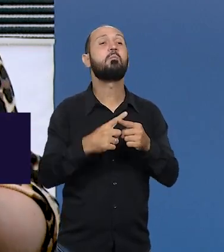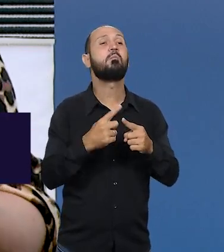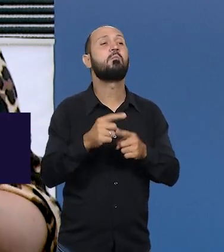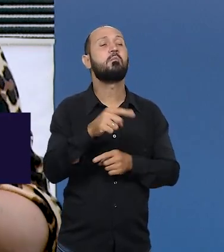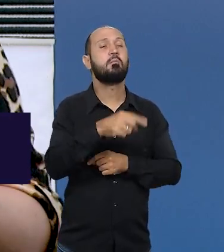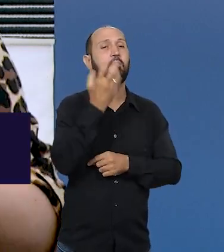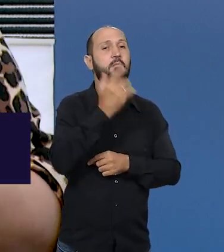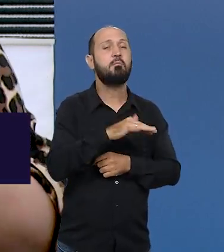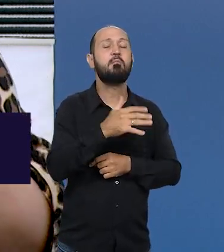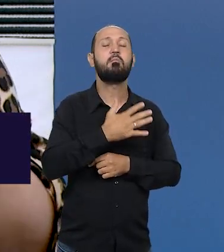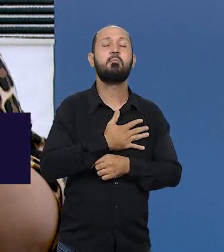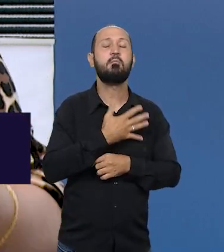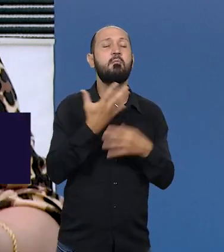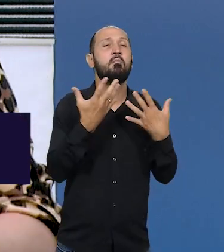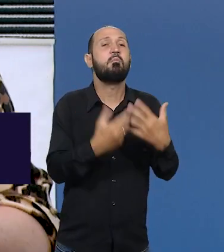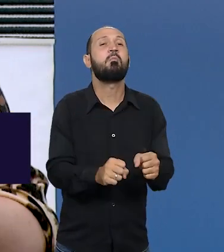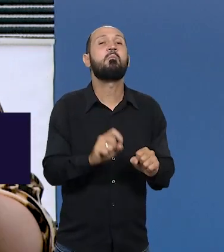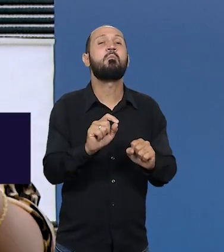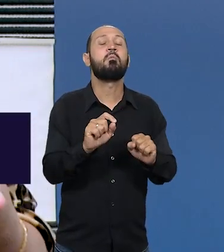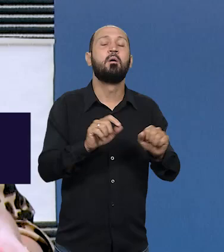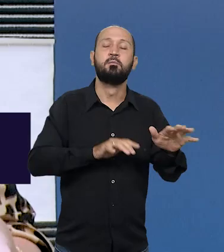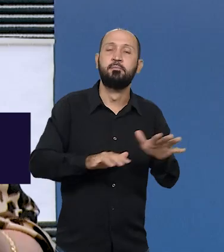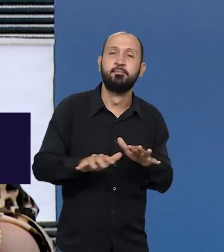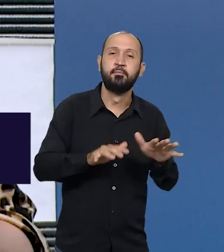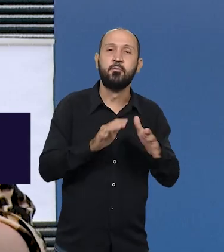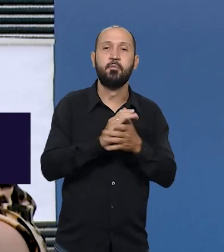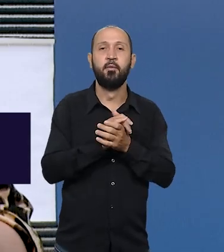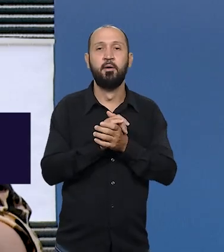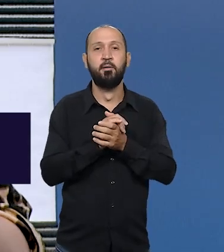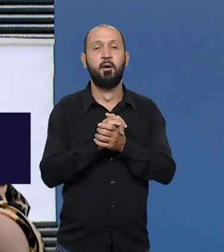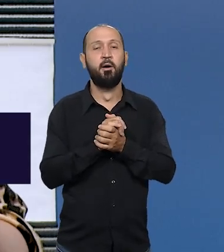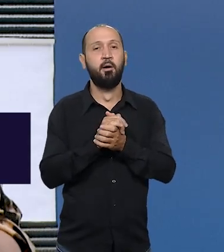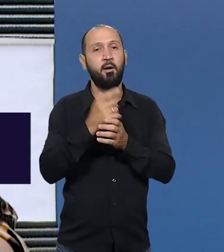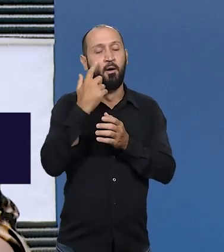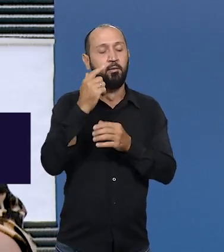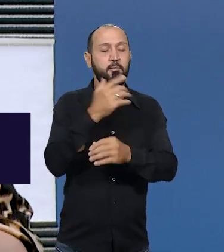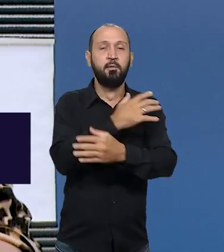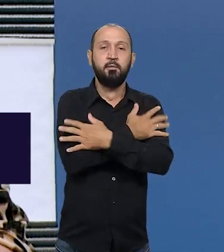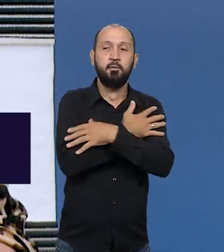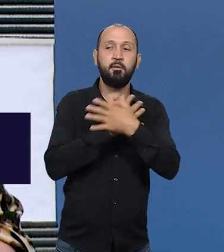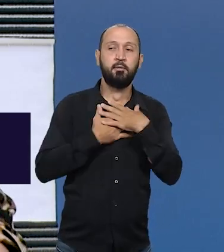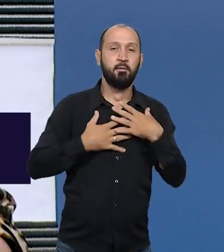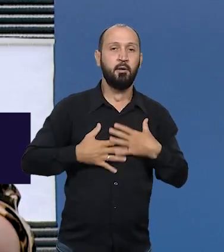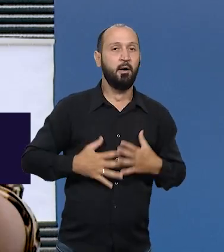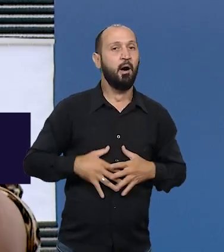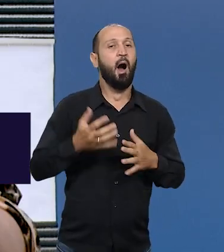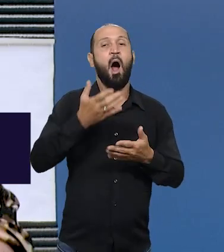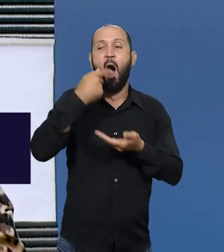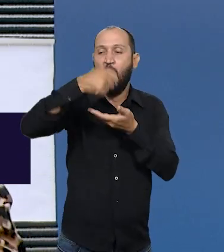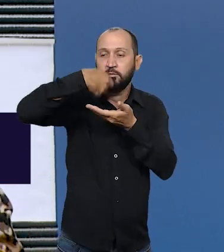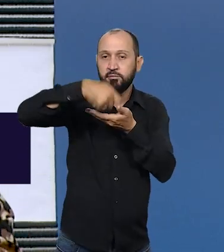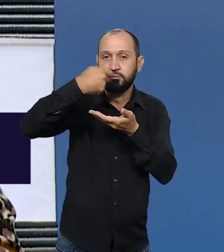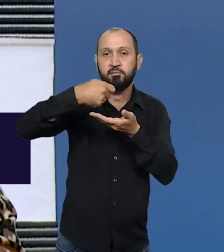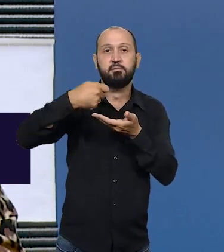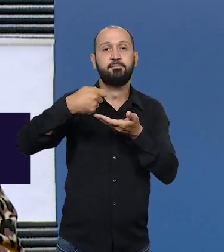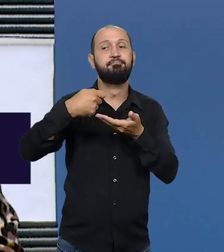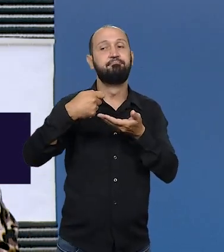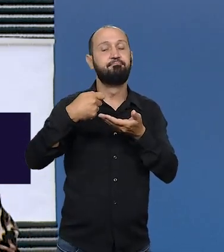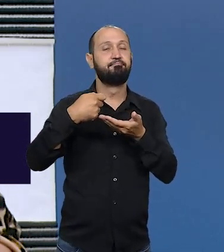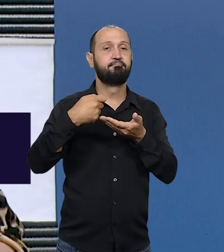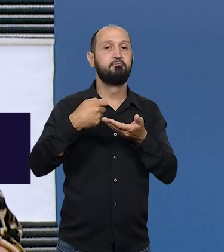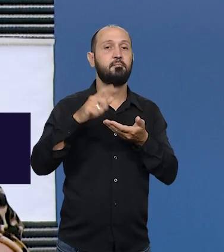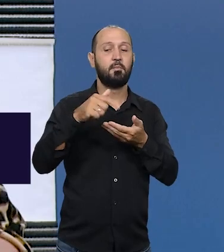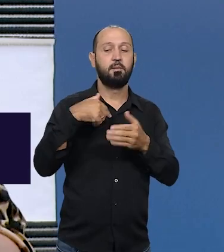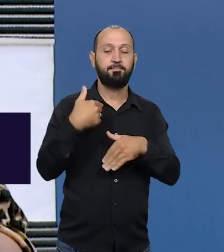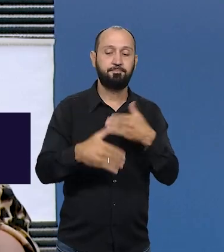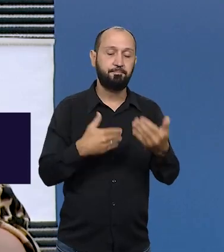qual motivo que essa criança não está aceitando esses movimentos, não está aceitando ser tocada, não está aceitando se alimentar.